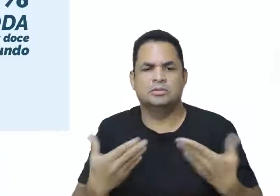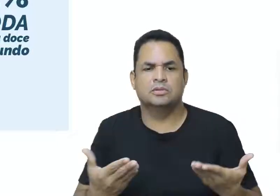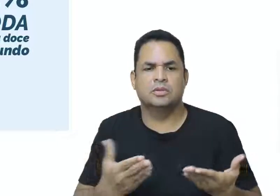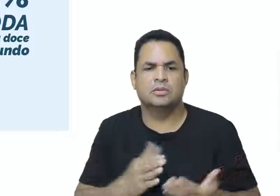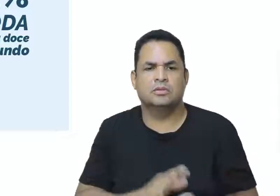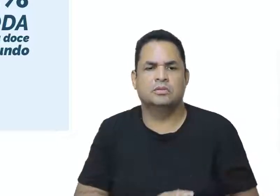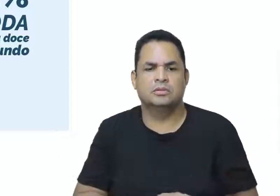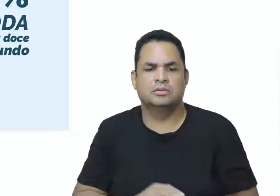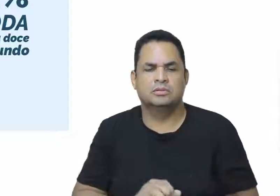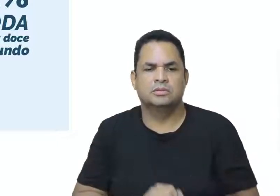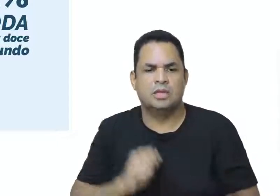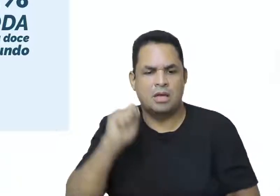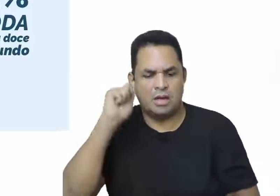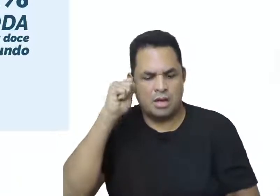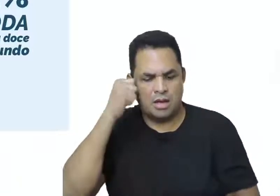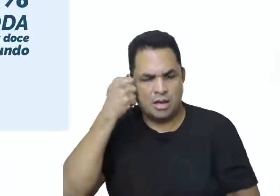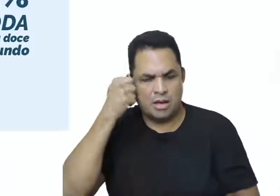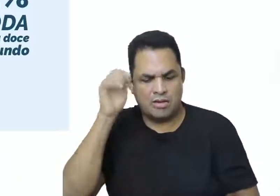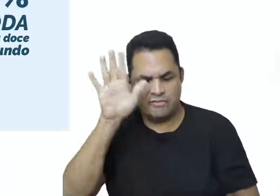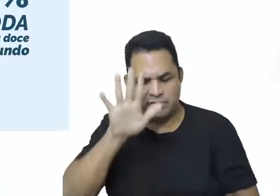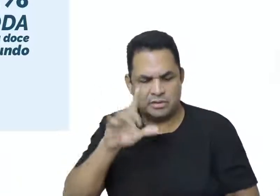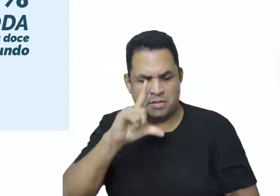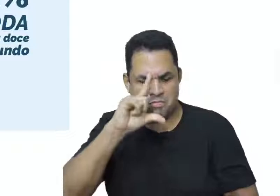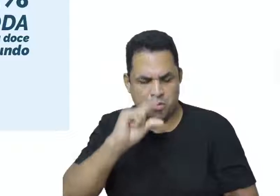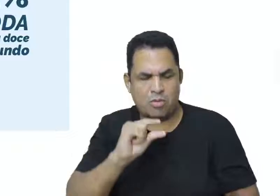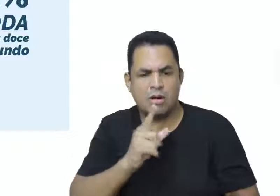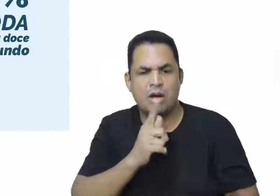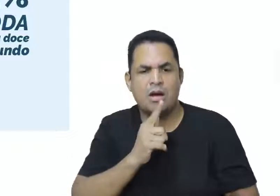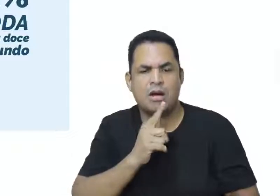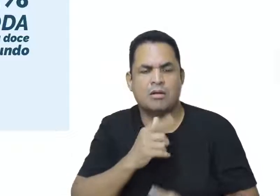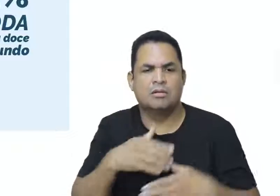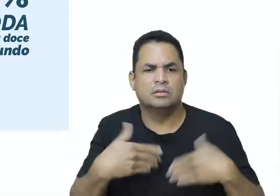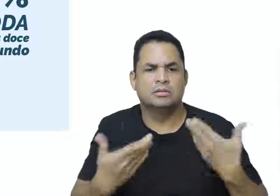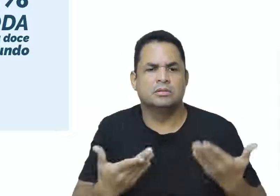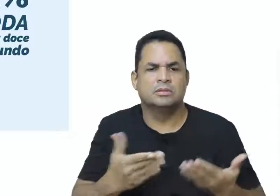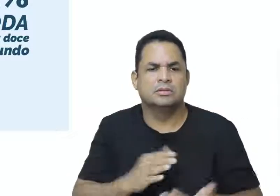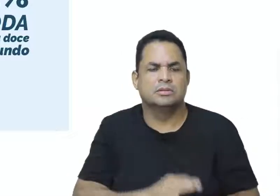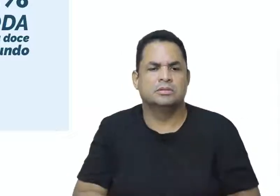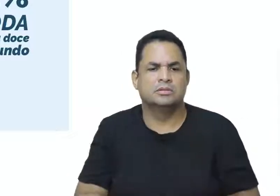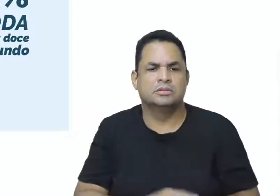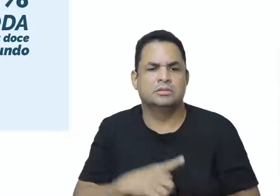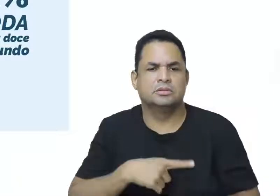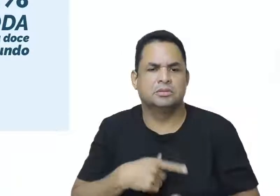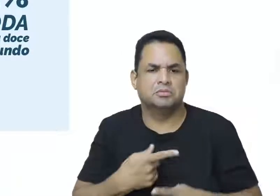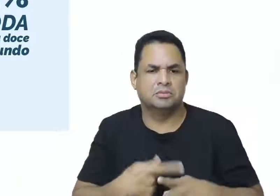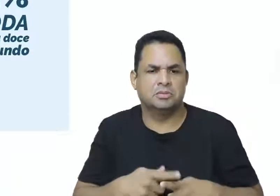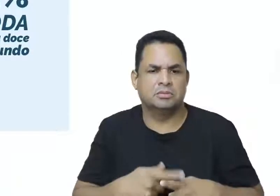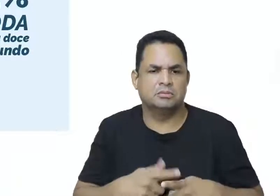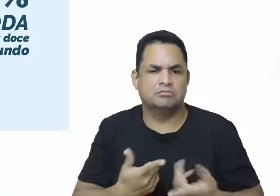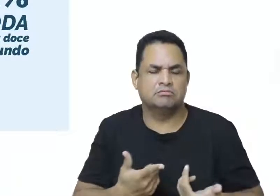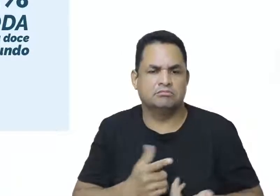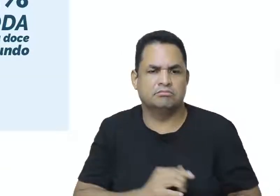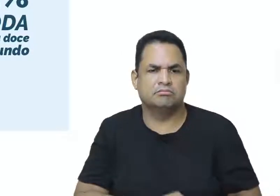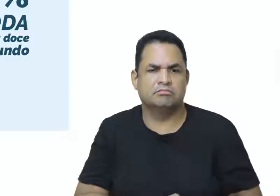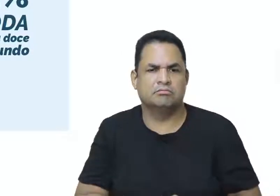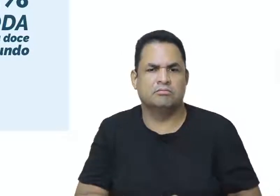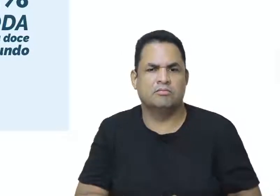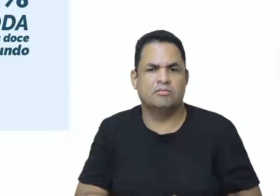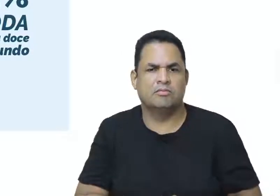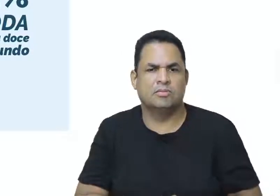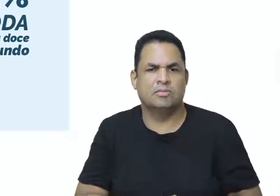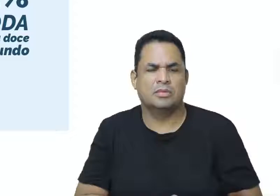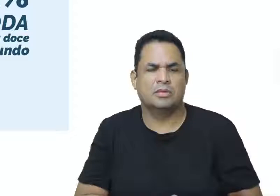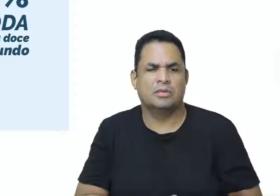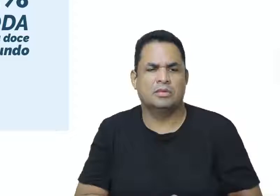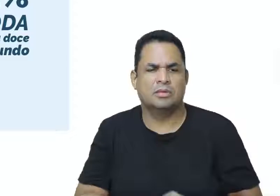água? Continente africano. Mas puxa, professor Arimateia, esse continente africano já tem problema mesmo, coitado deles, Ou